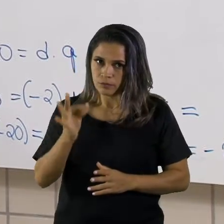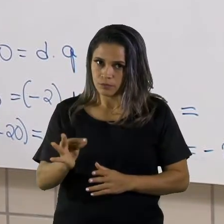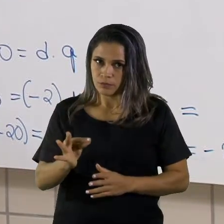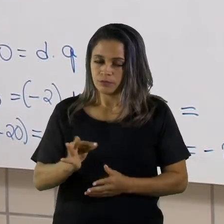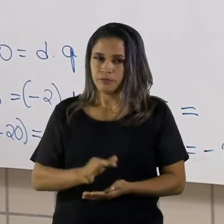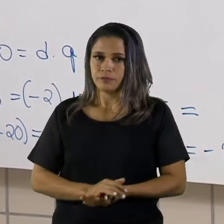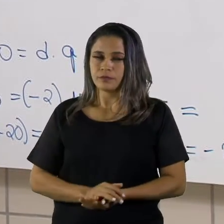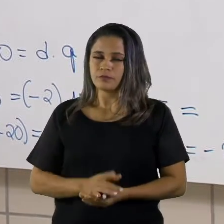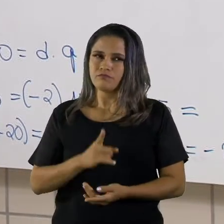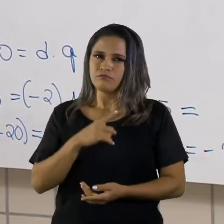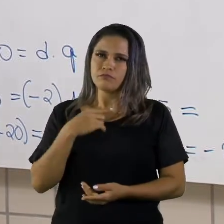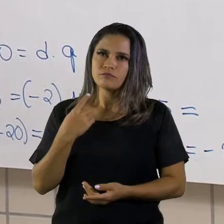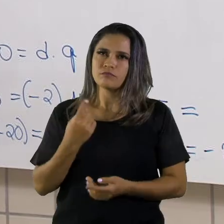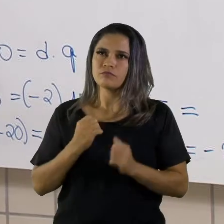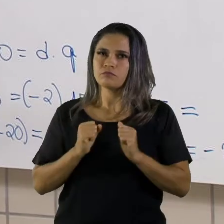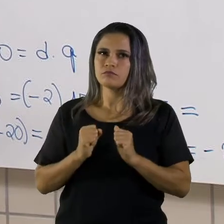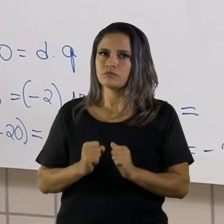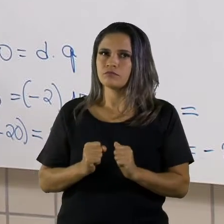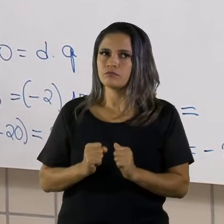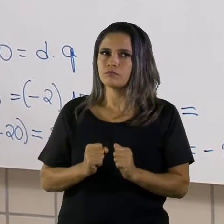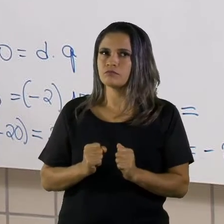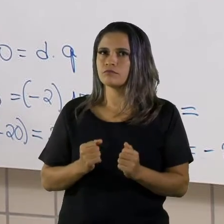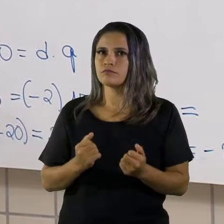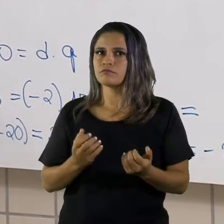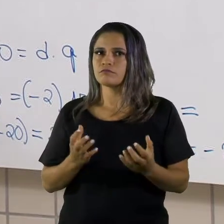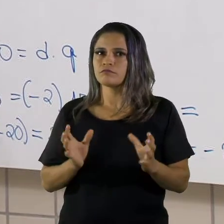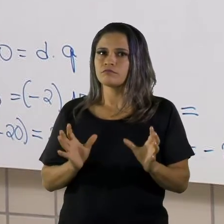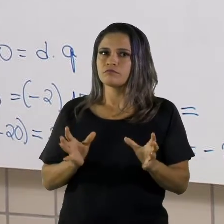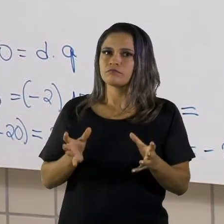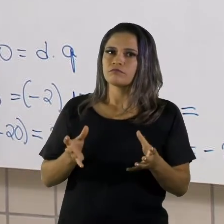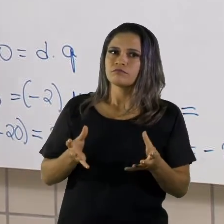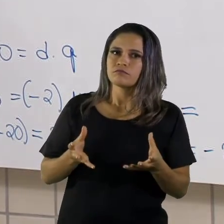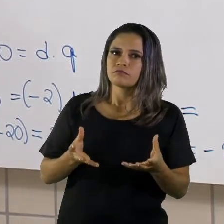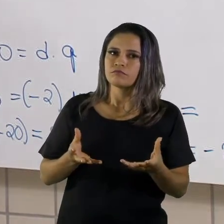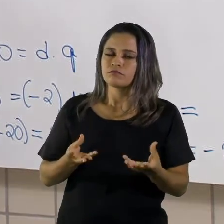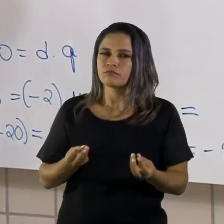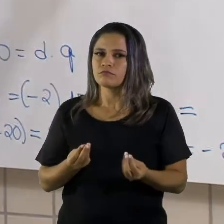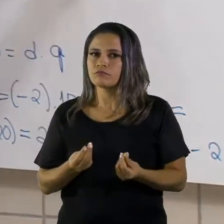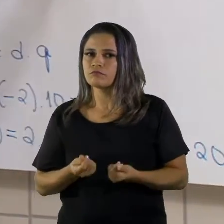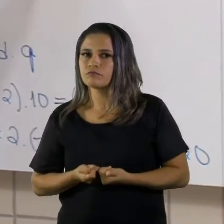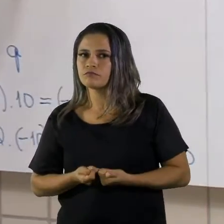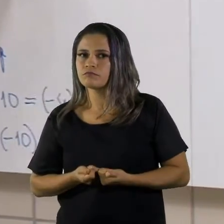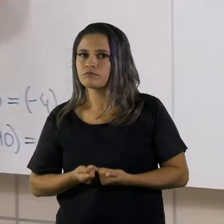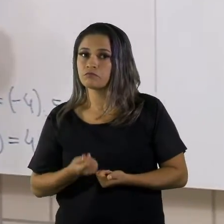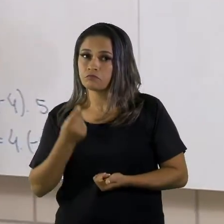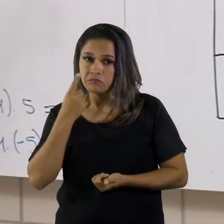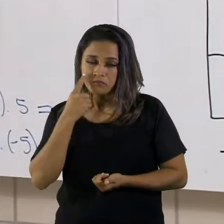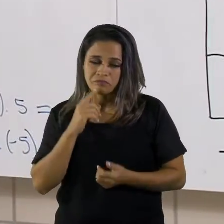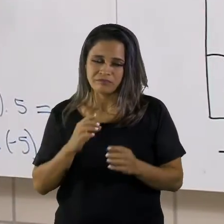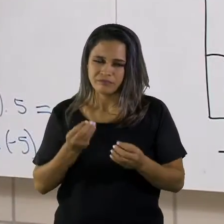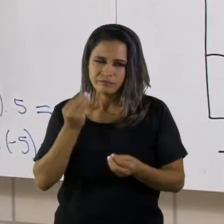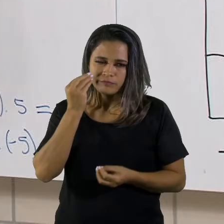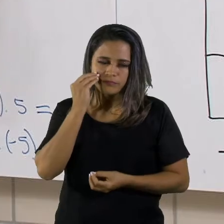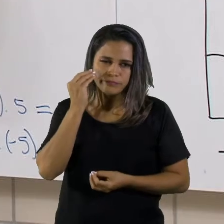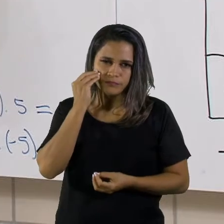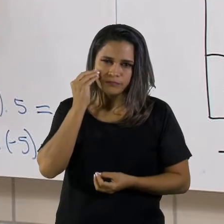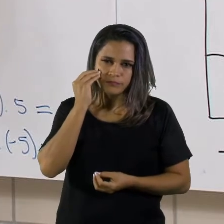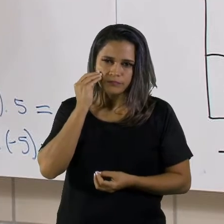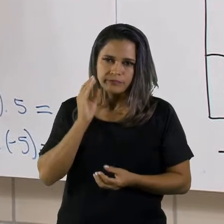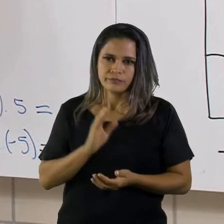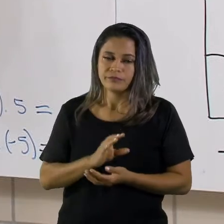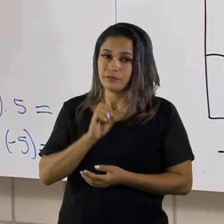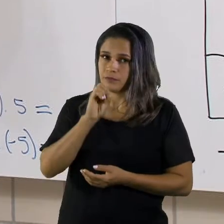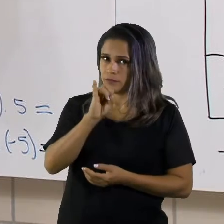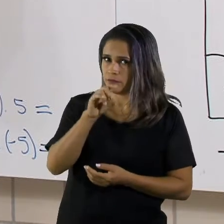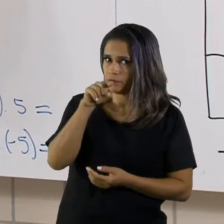gente pode generalizar isso. Então, vamos tentar fazer uma generalização aqui, ó. Se você está